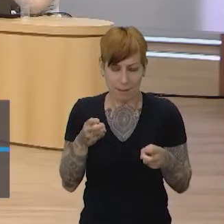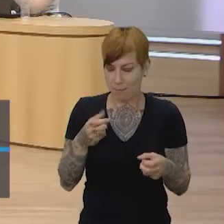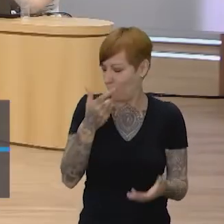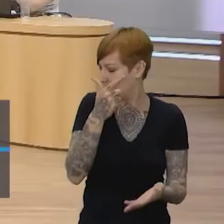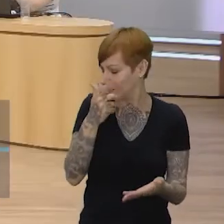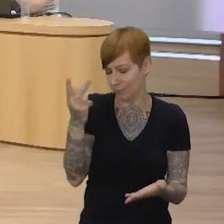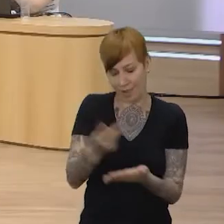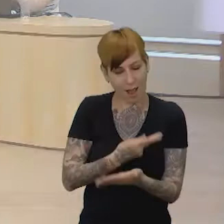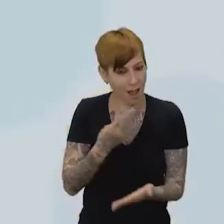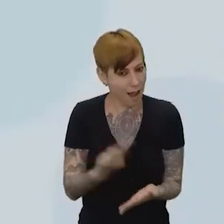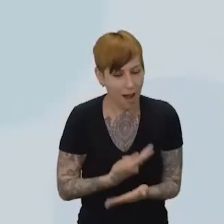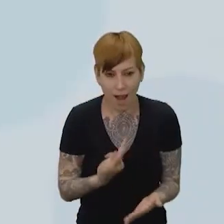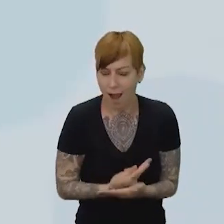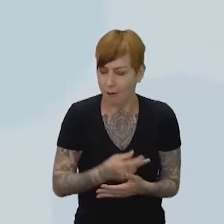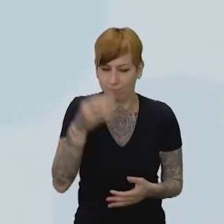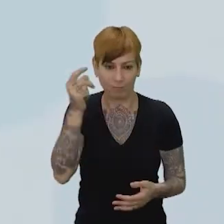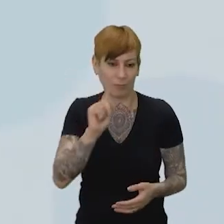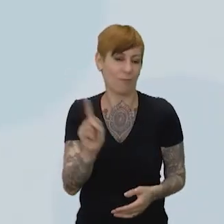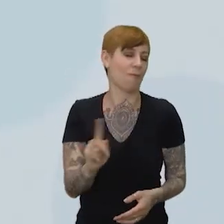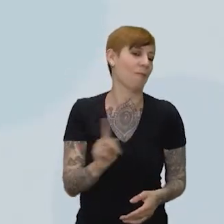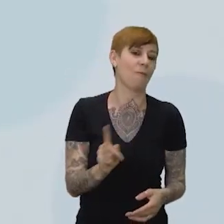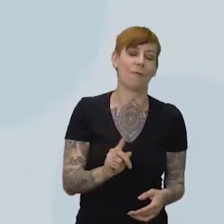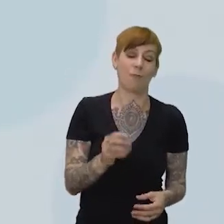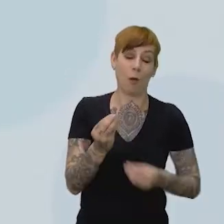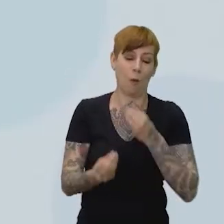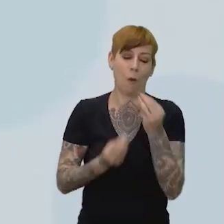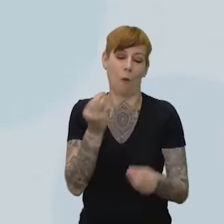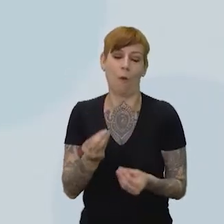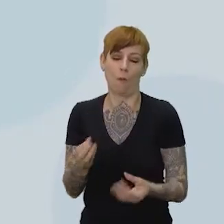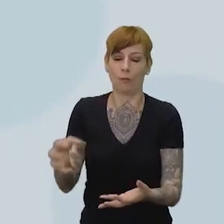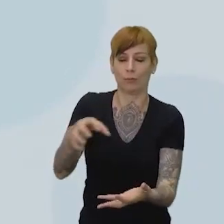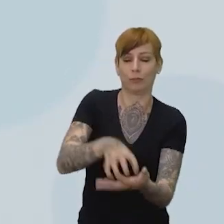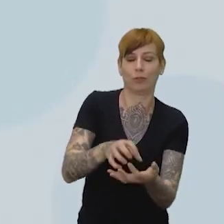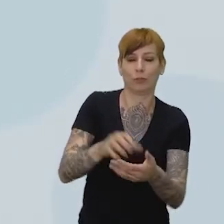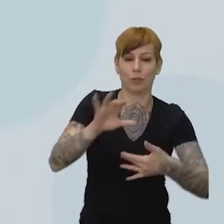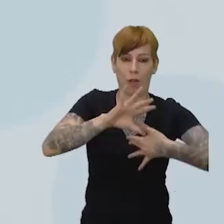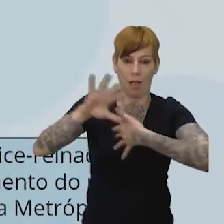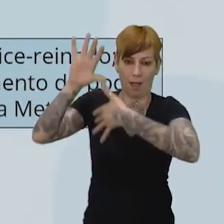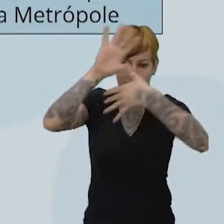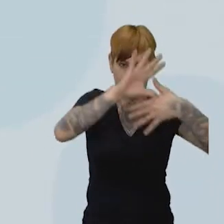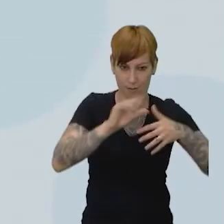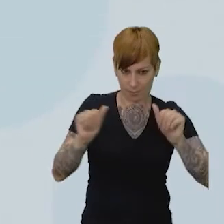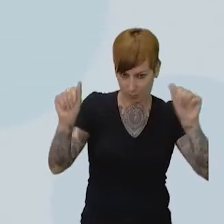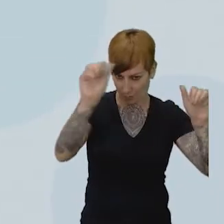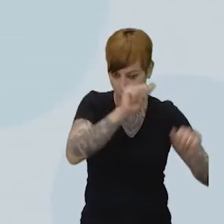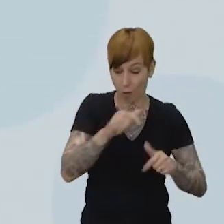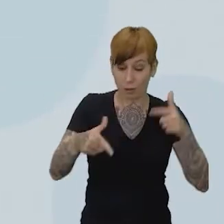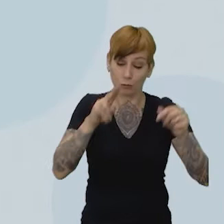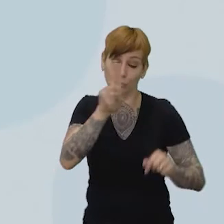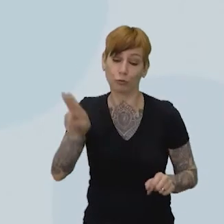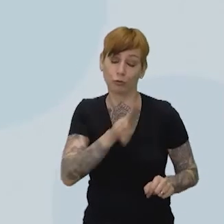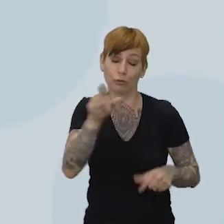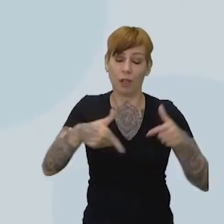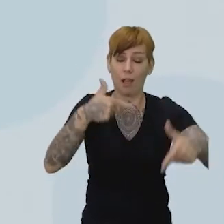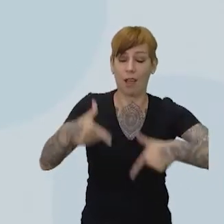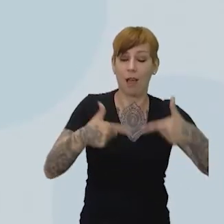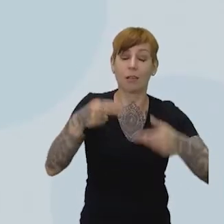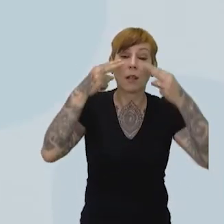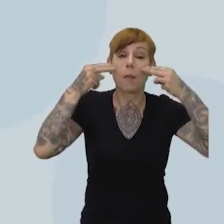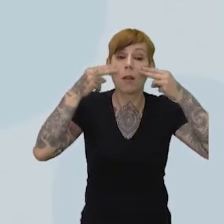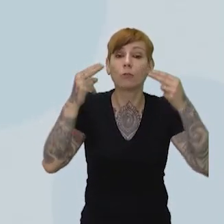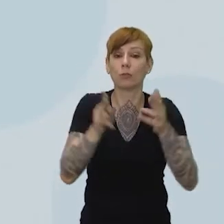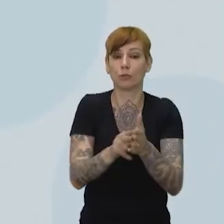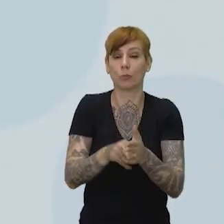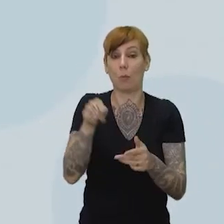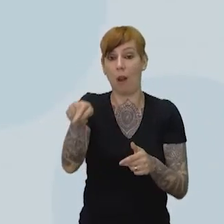LED a administração da América Espanhola. Lá. Vamos dar as apertadinhas, né?